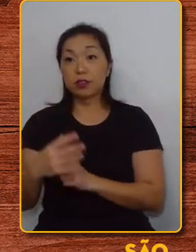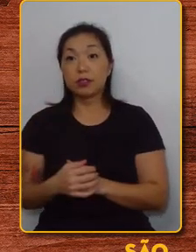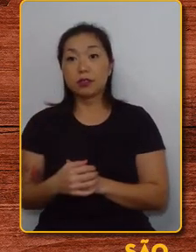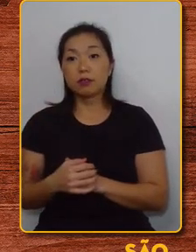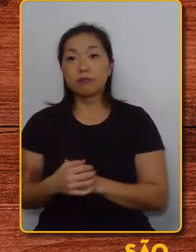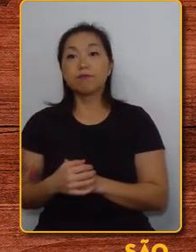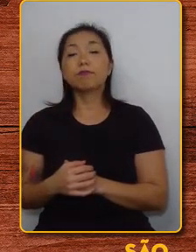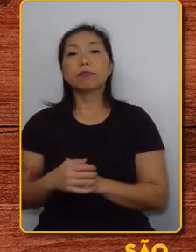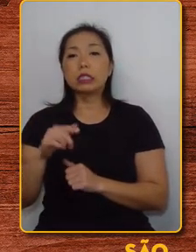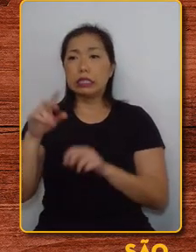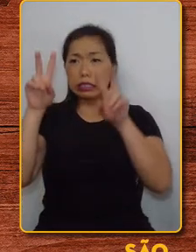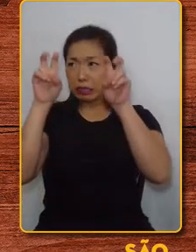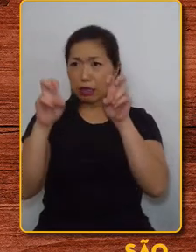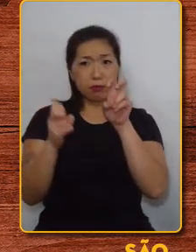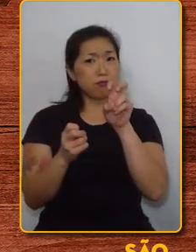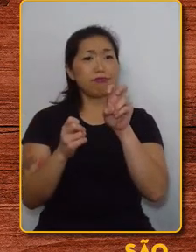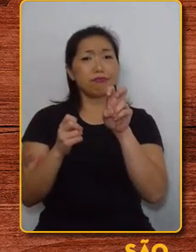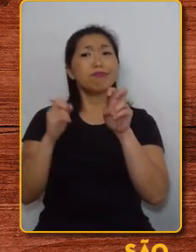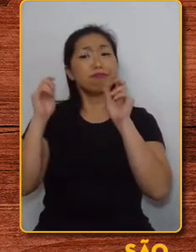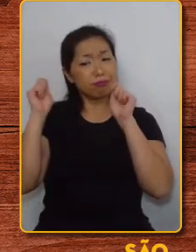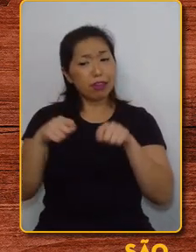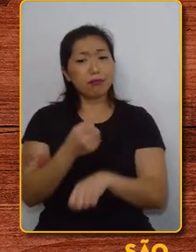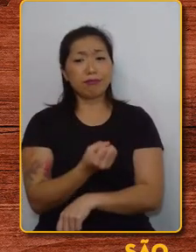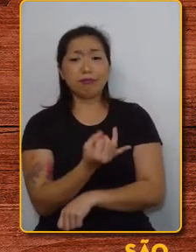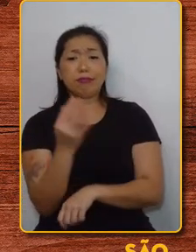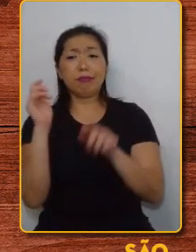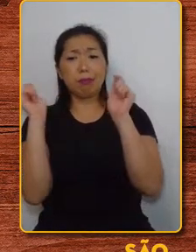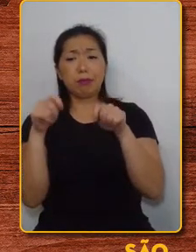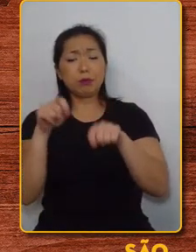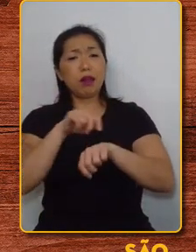vasto. Então, para a gente começar o debate,